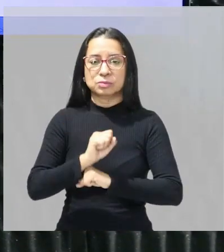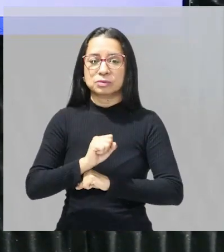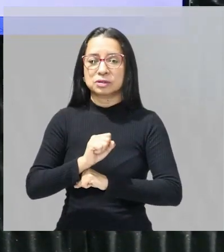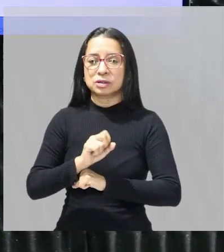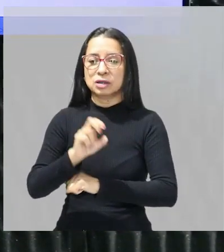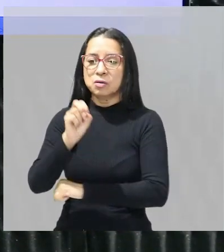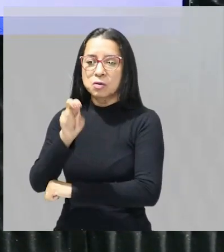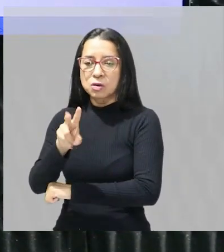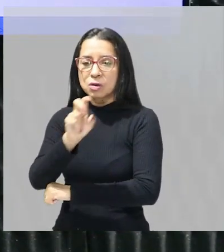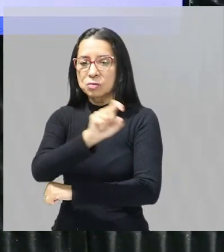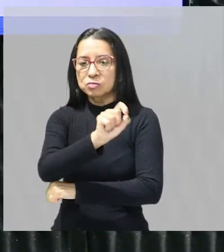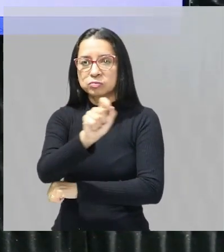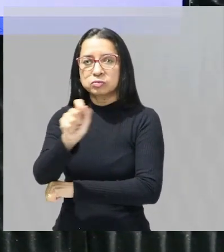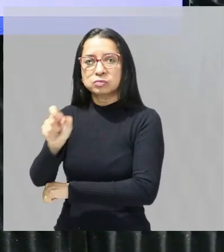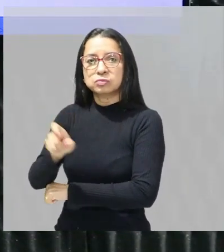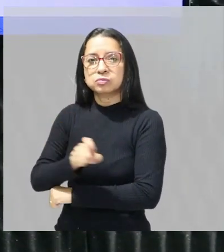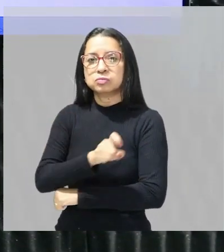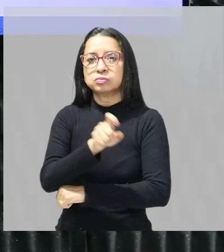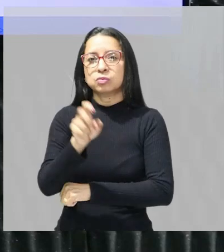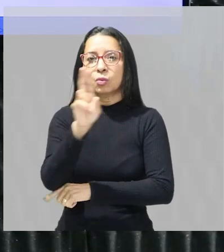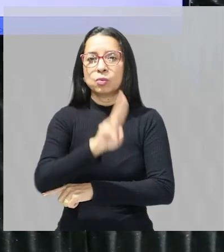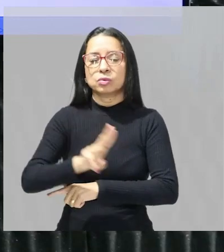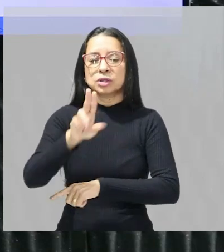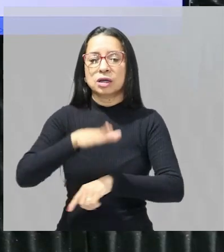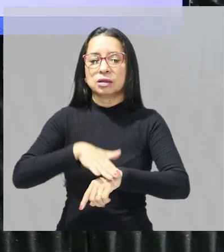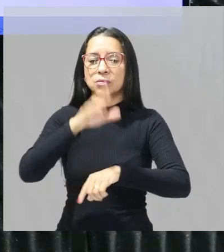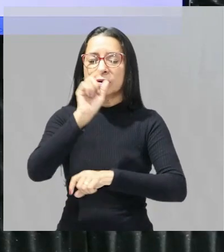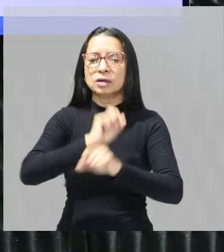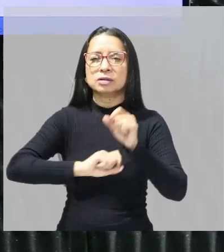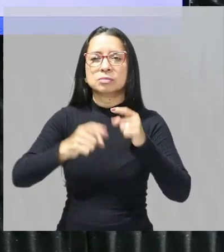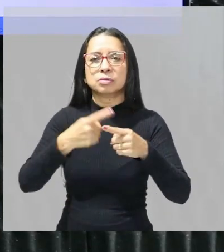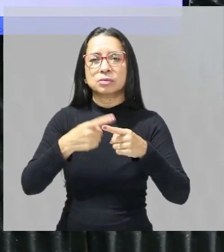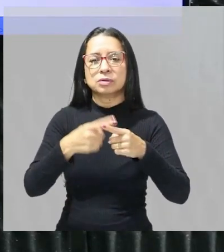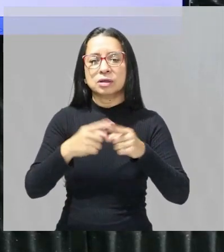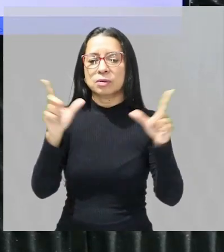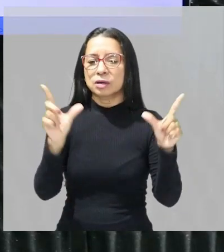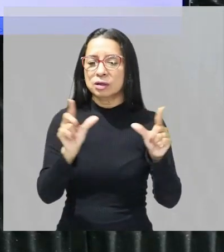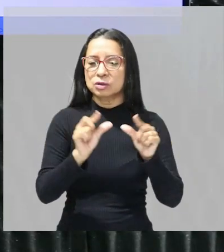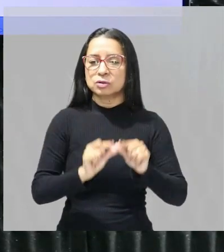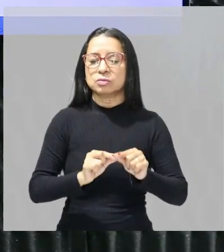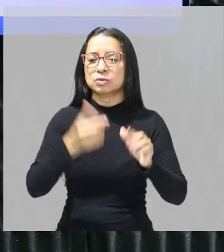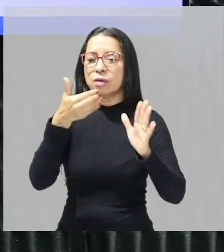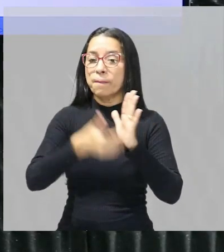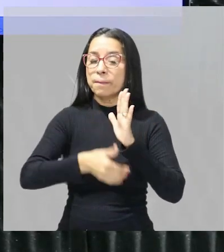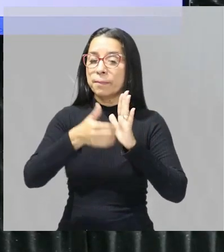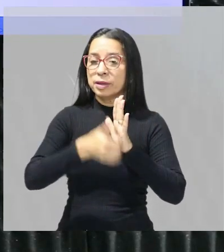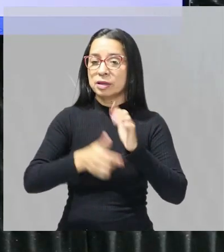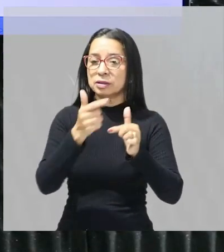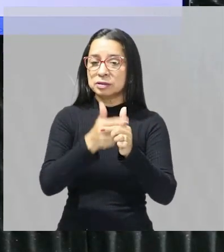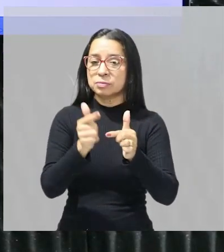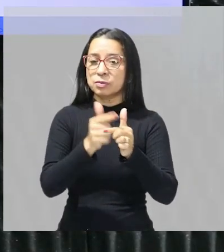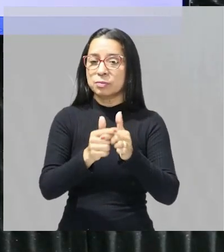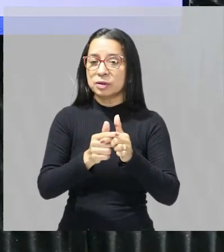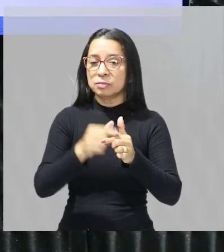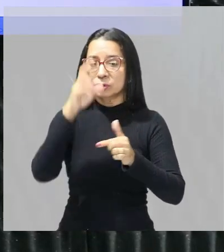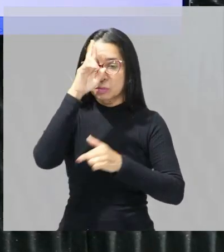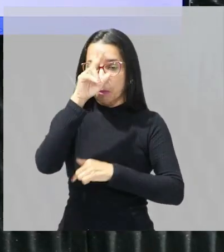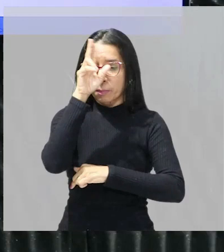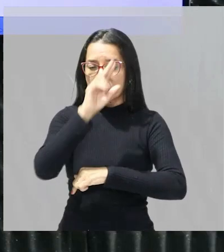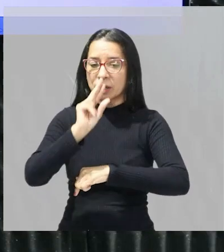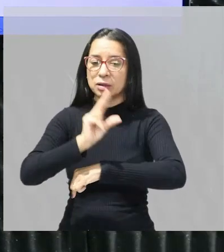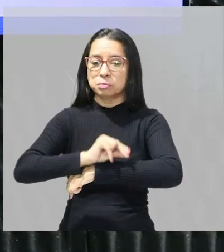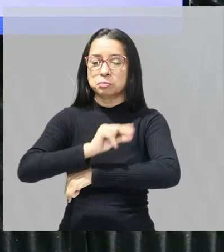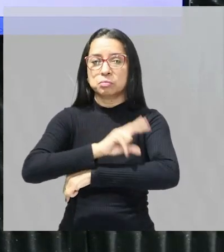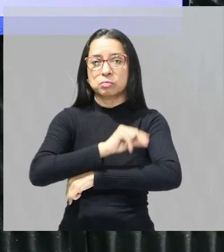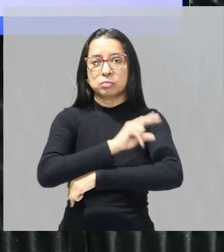agrotóxicos, pesticidas, que vão ser utilizados em maior quantidade para quê, Marcos? Para minimizar, por exemplo, perdas e danos com pragas. Então, a Revolução Verde